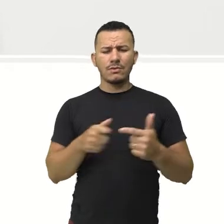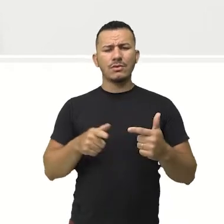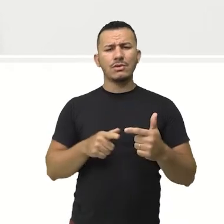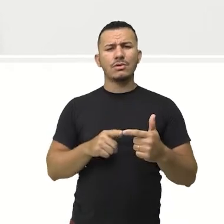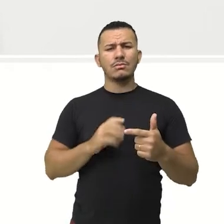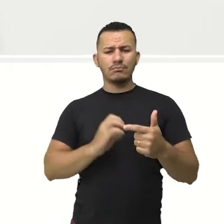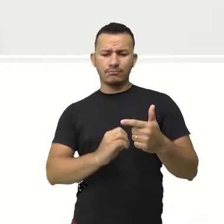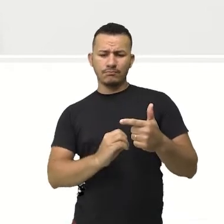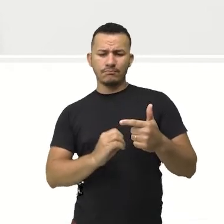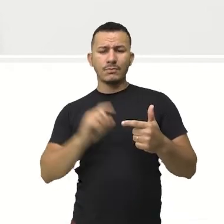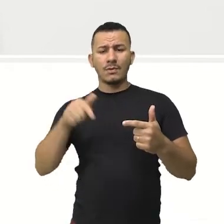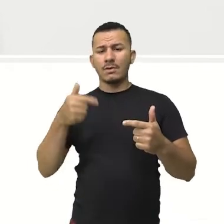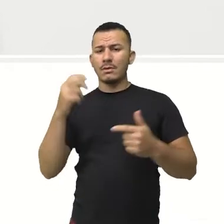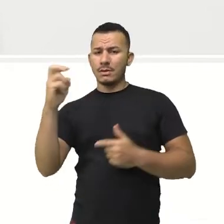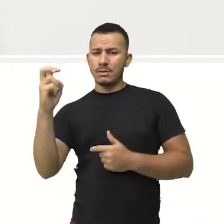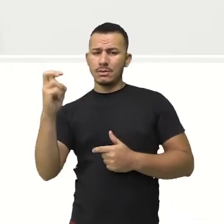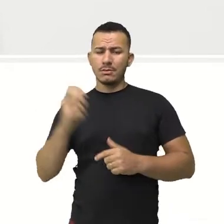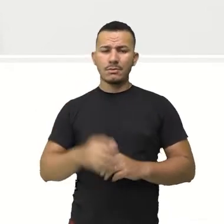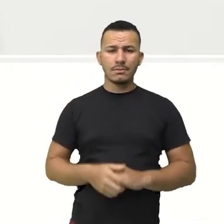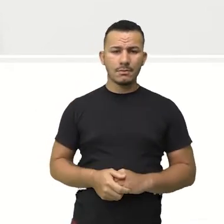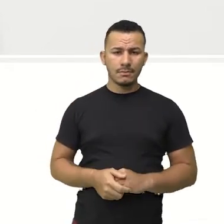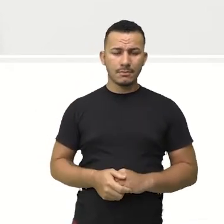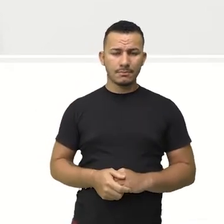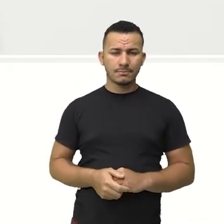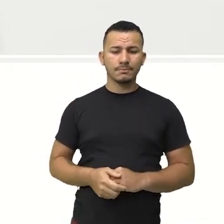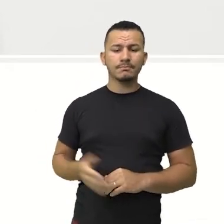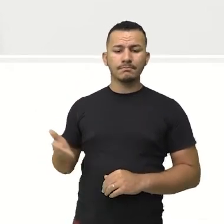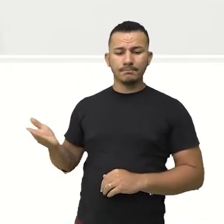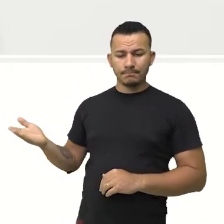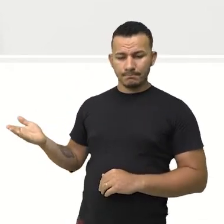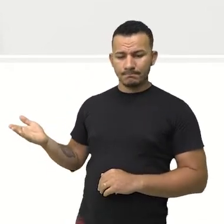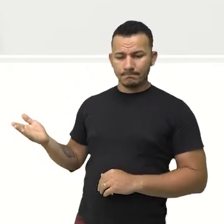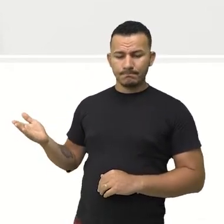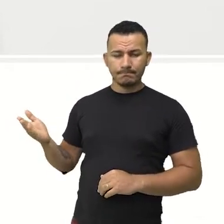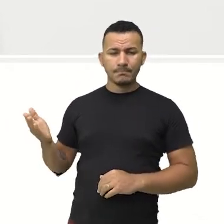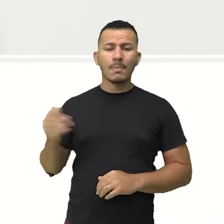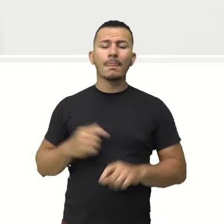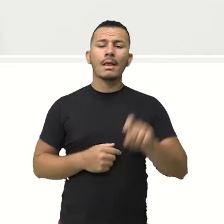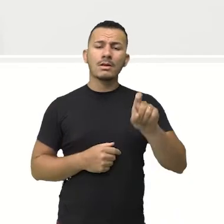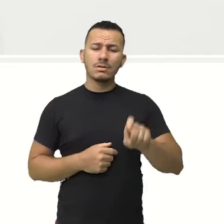vírgula. Opa, olha só, meu povo. Então, olha o valor aqui, ó,